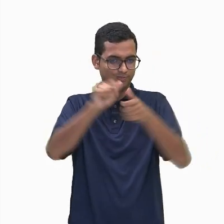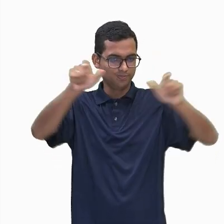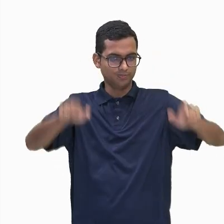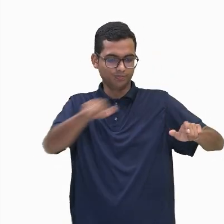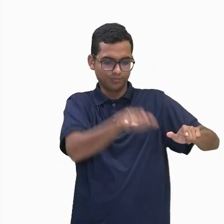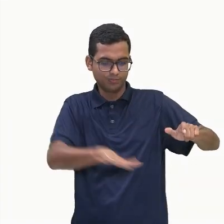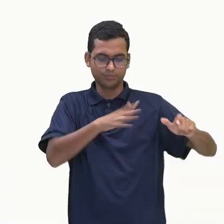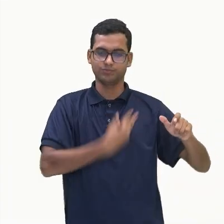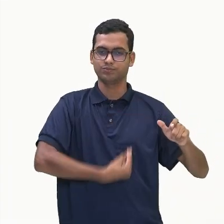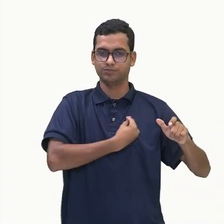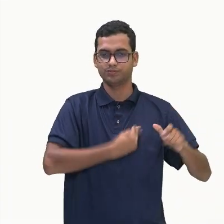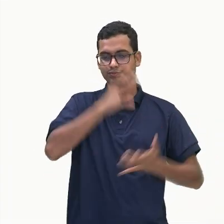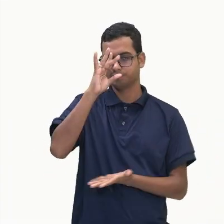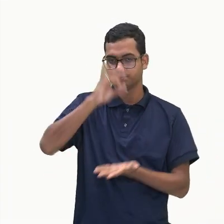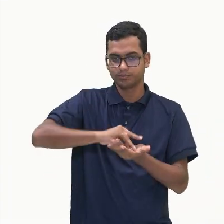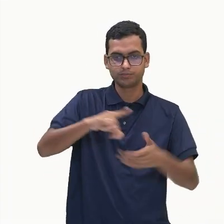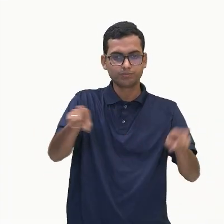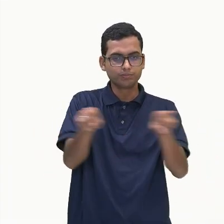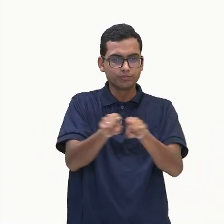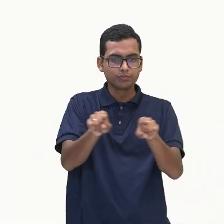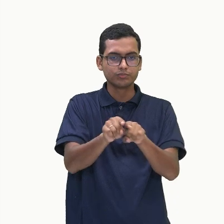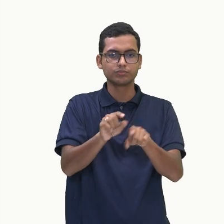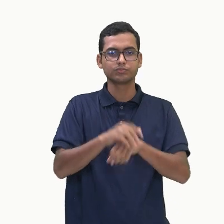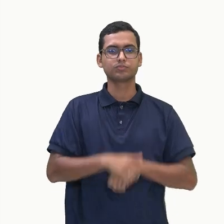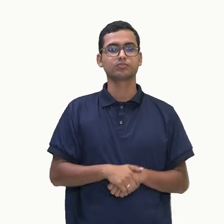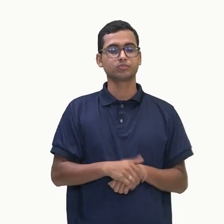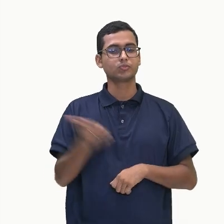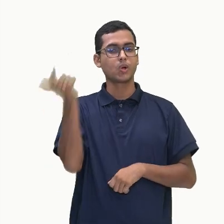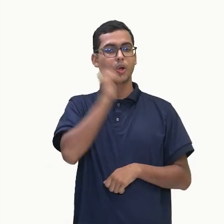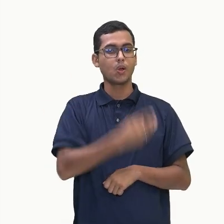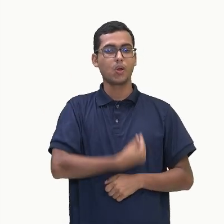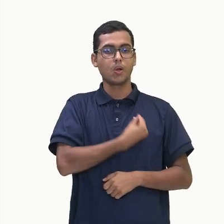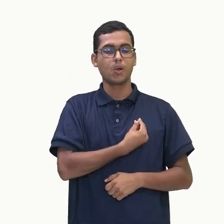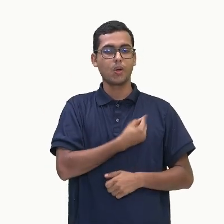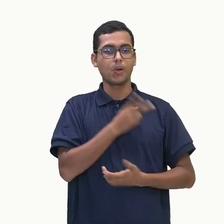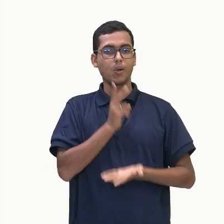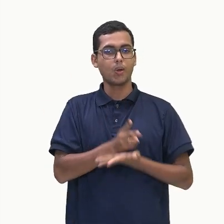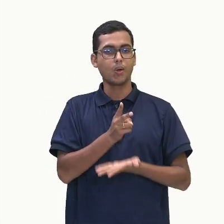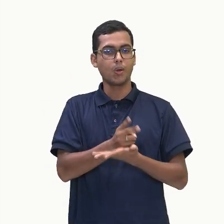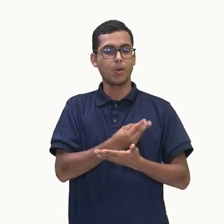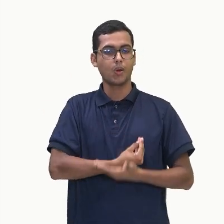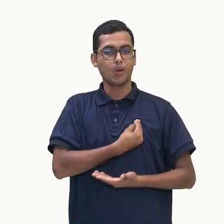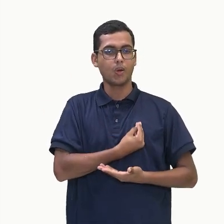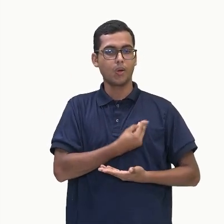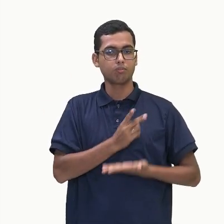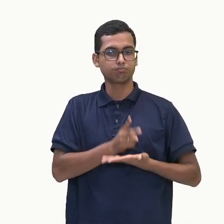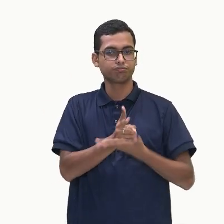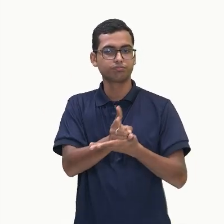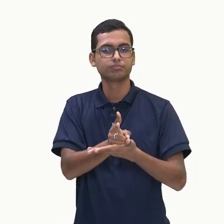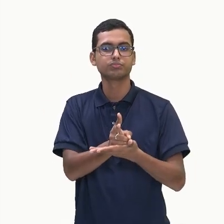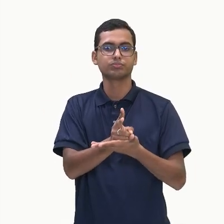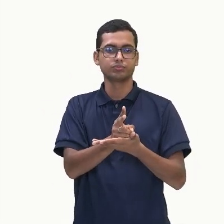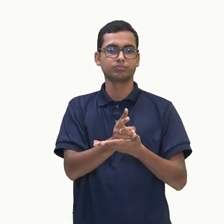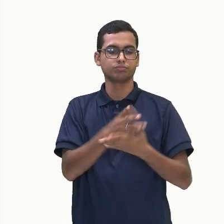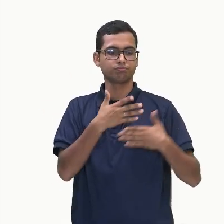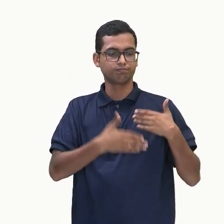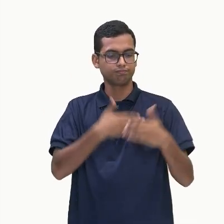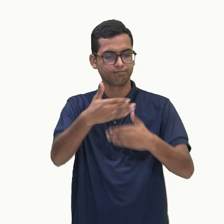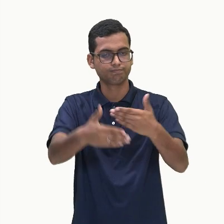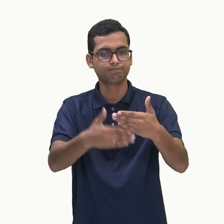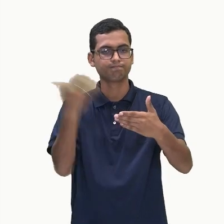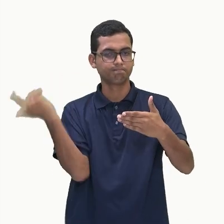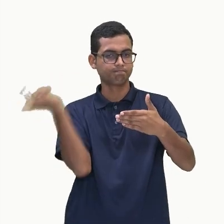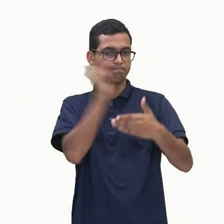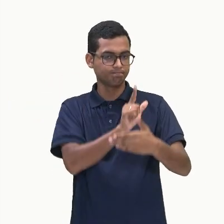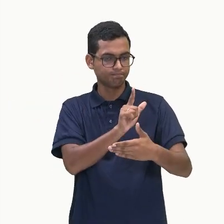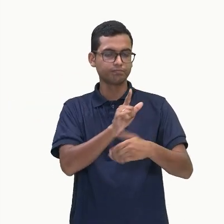ao ambiente. Essa adaptação ao ambiente vai permitir a sobrevivência da espécie, porque o